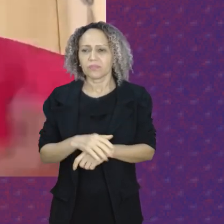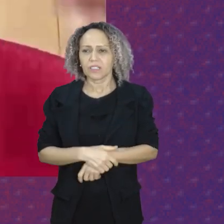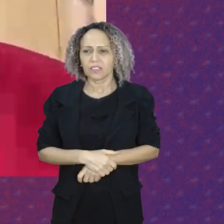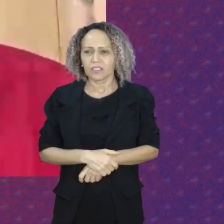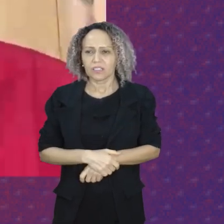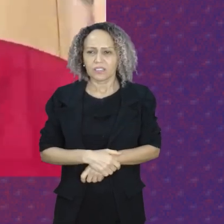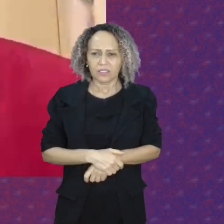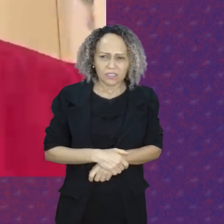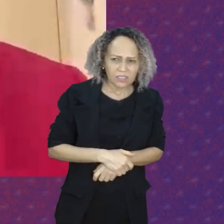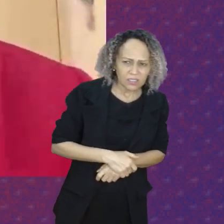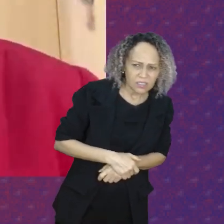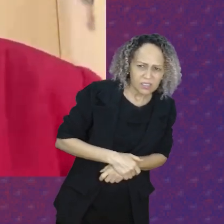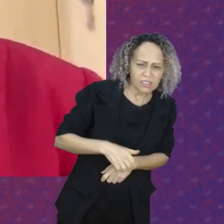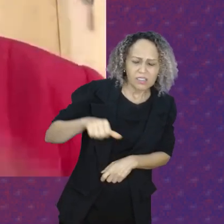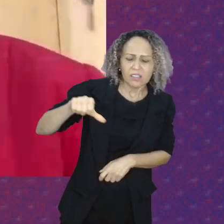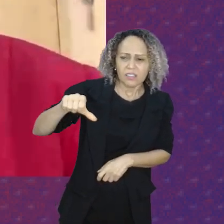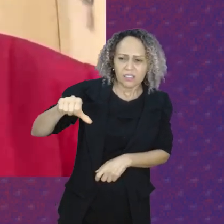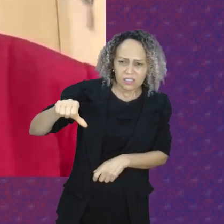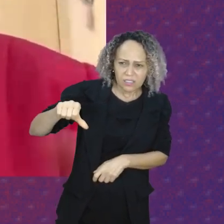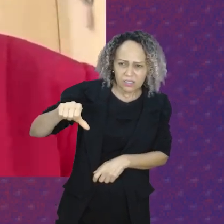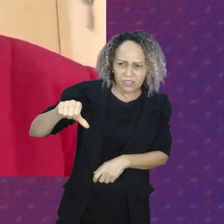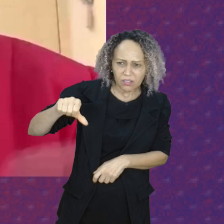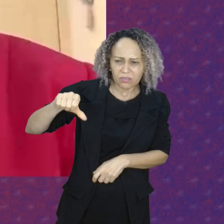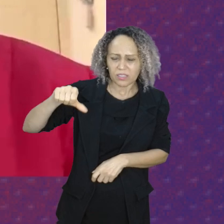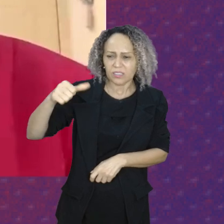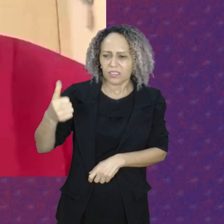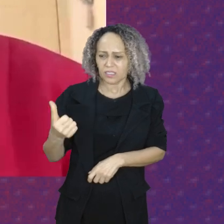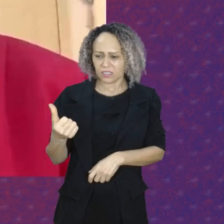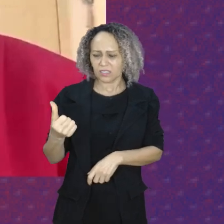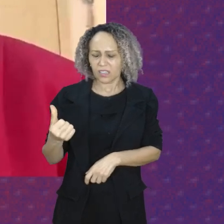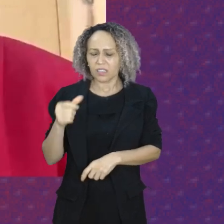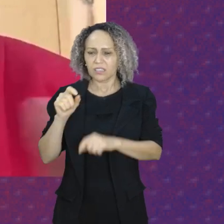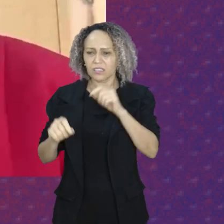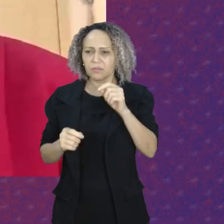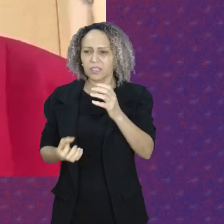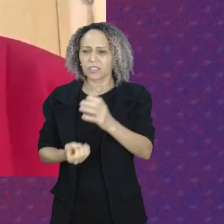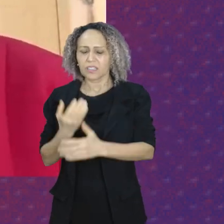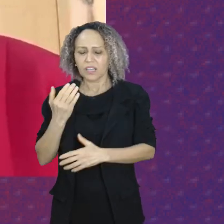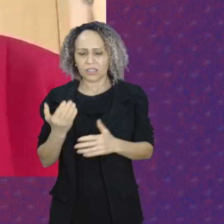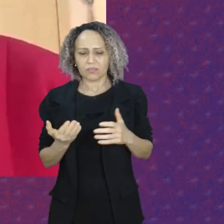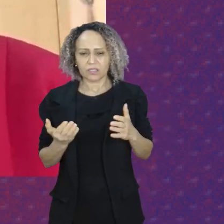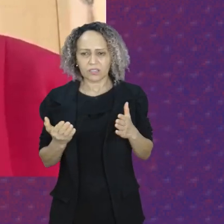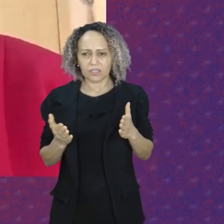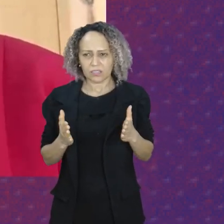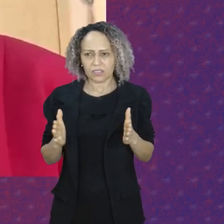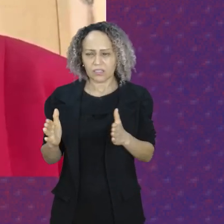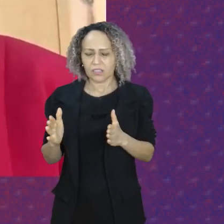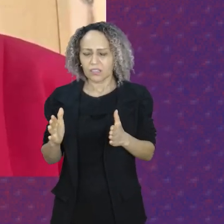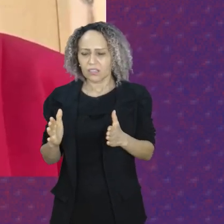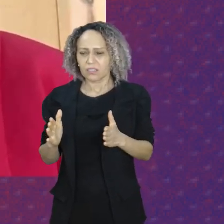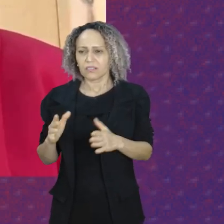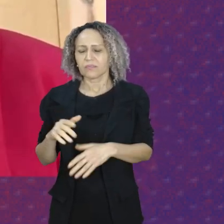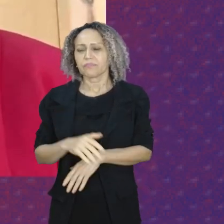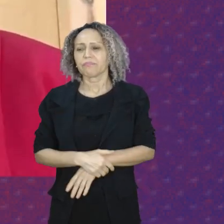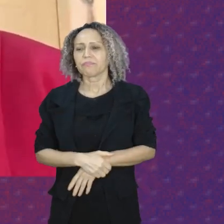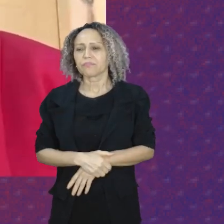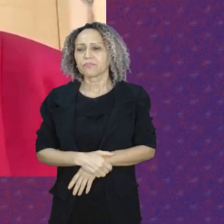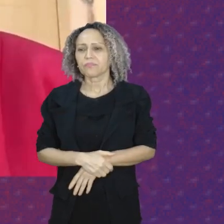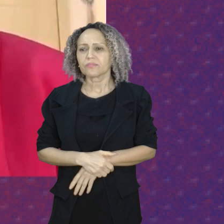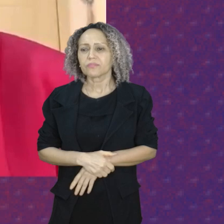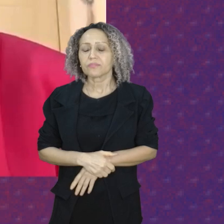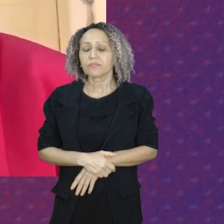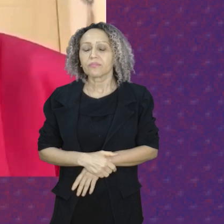que posteriormente, né, nos governos, em 2005, né, no governo do Lula, foi integrado ao Bolsa Família.